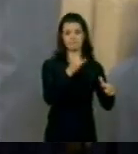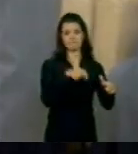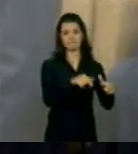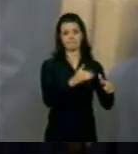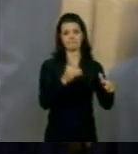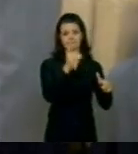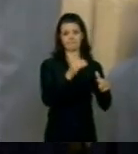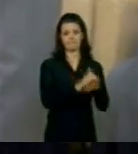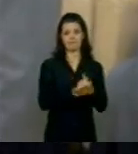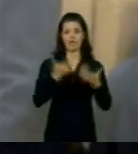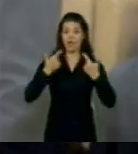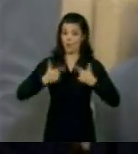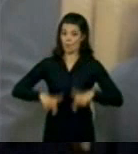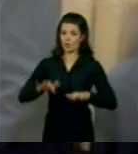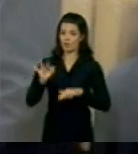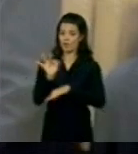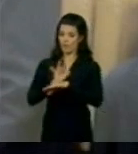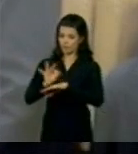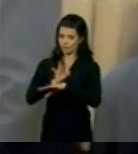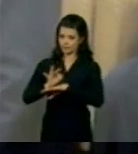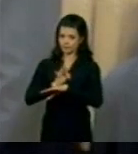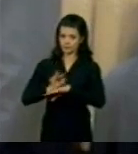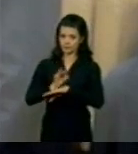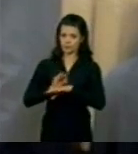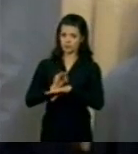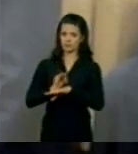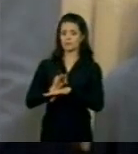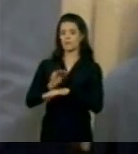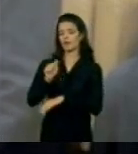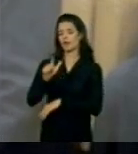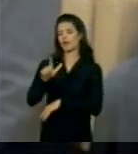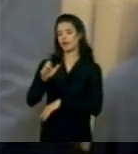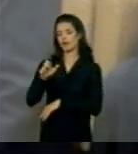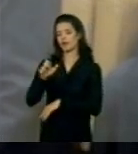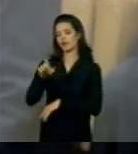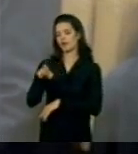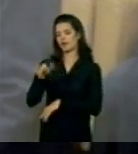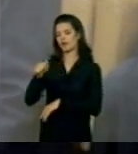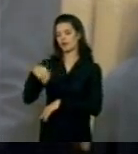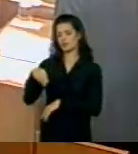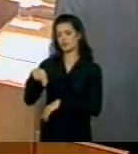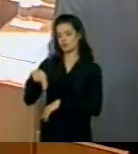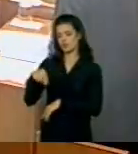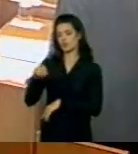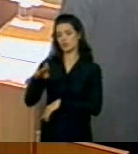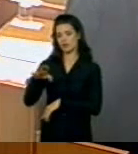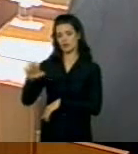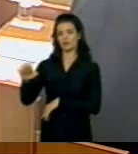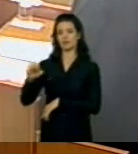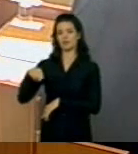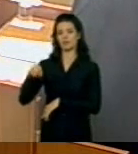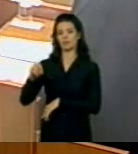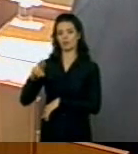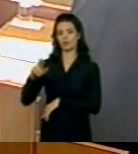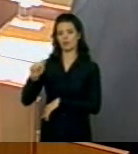Com uma imunidade formal, e aqui abro aspas para o eminente ministro Alexandre de Moraes, em seu difundido curso que formou a minha geração e tantas